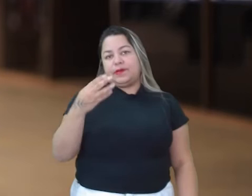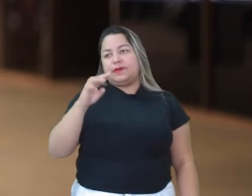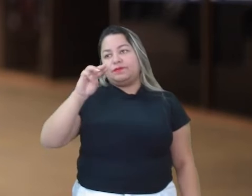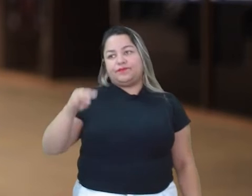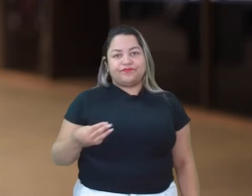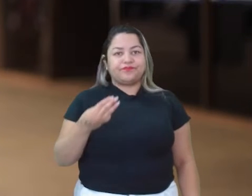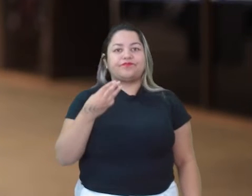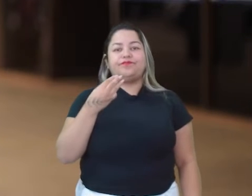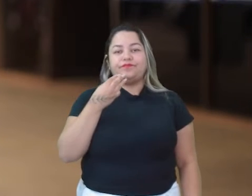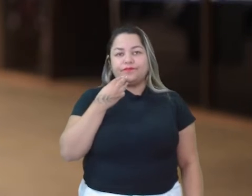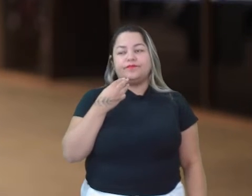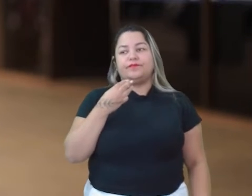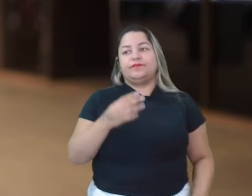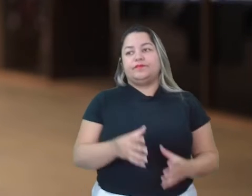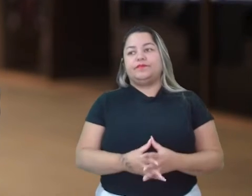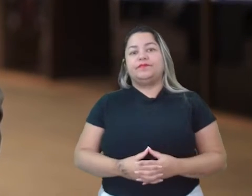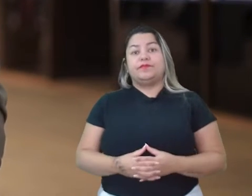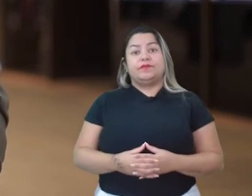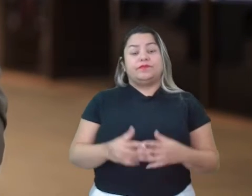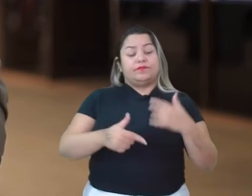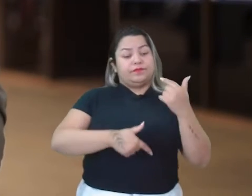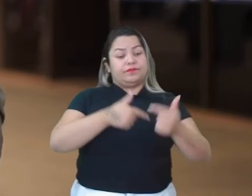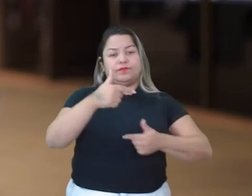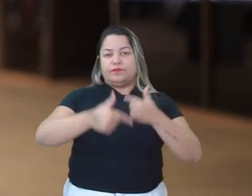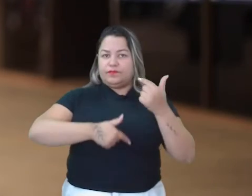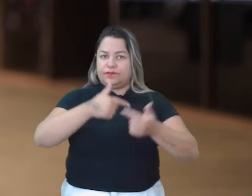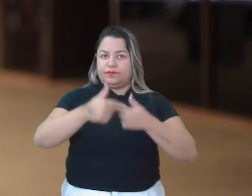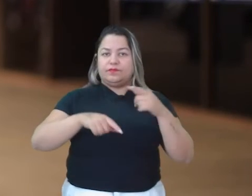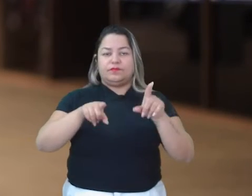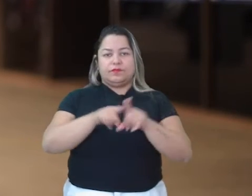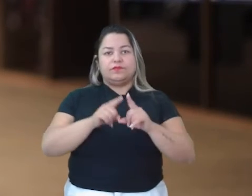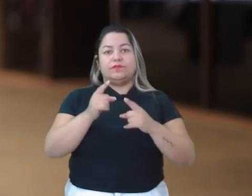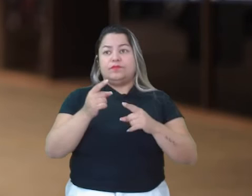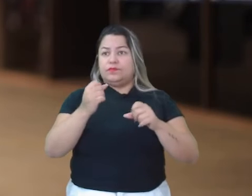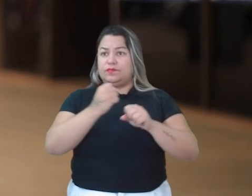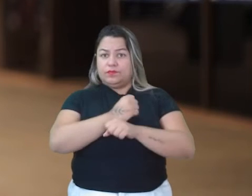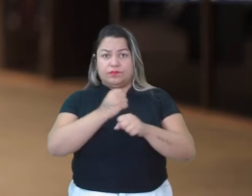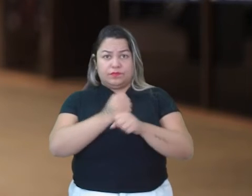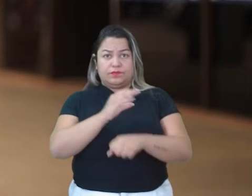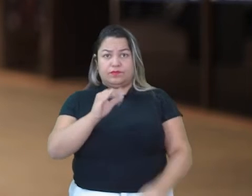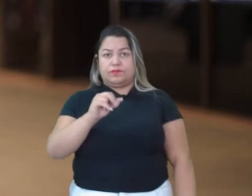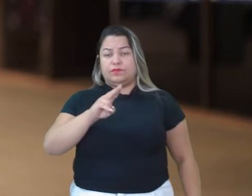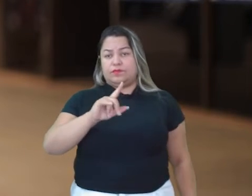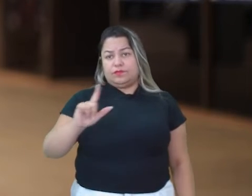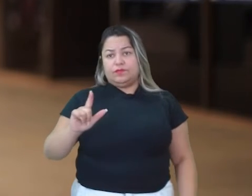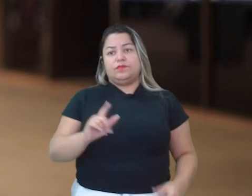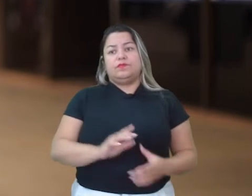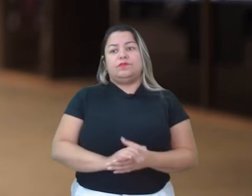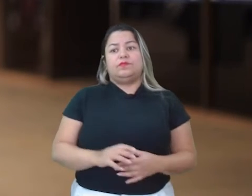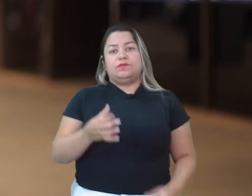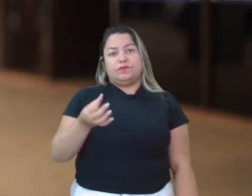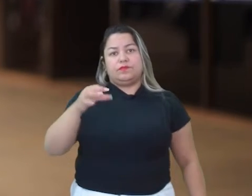já gerou mais de 3 milhões e 400 mil postos de trabalho, sendo a construção civil seu principal segmento.